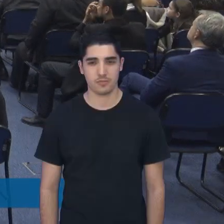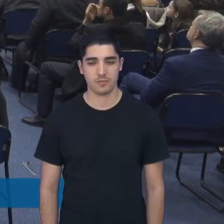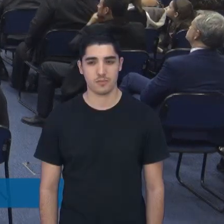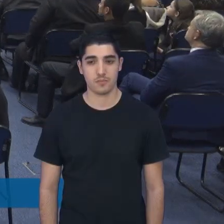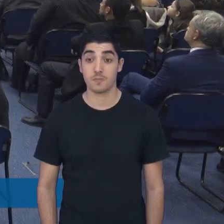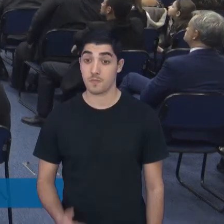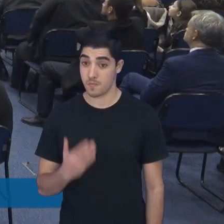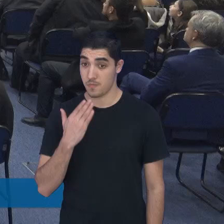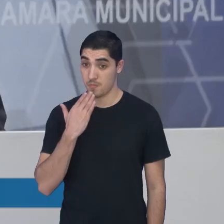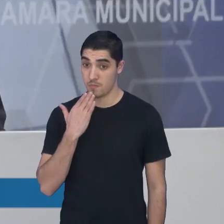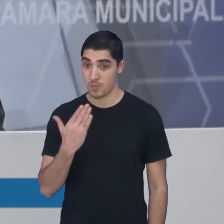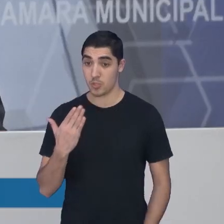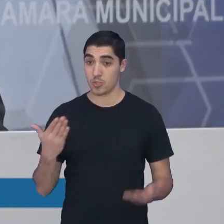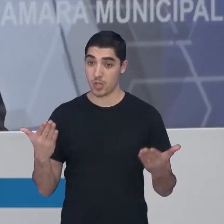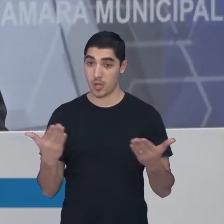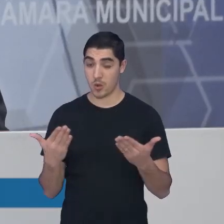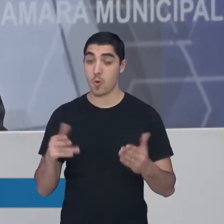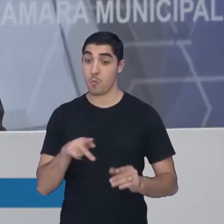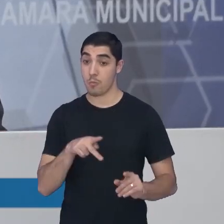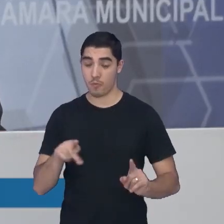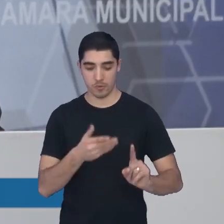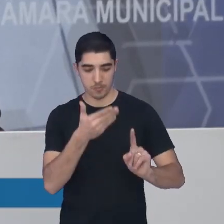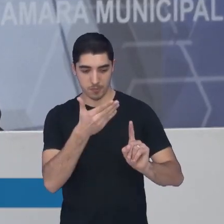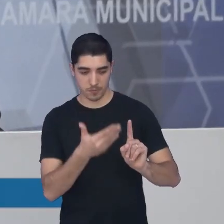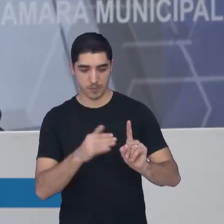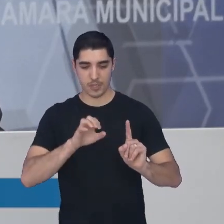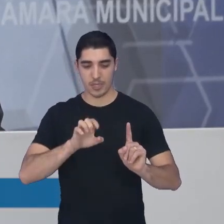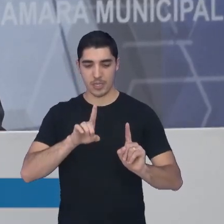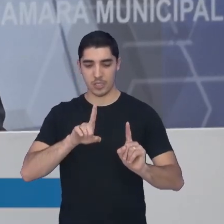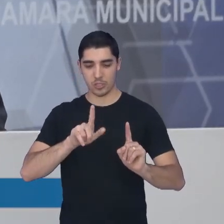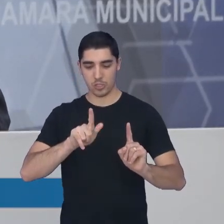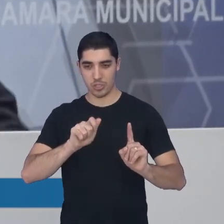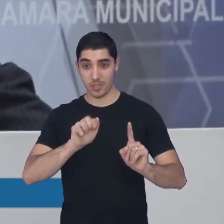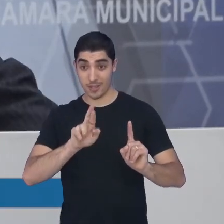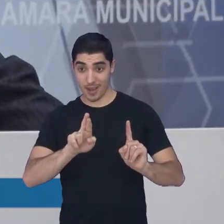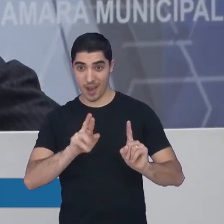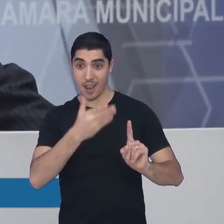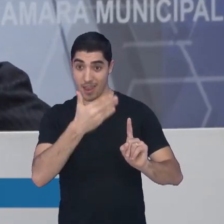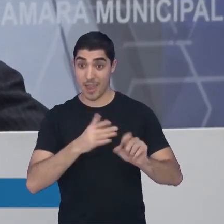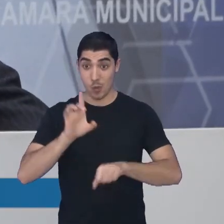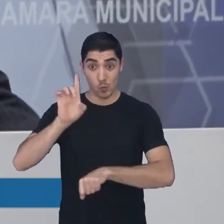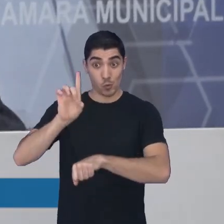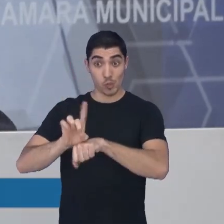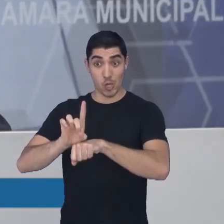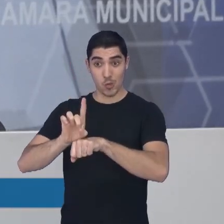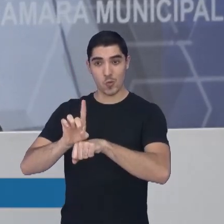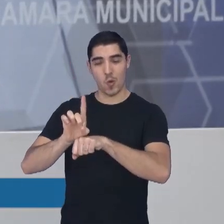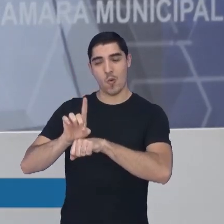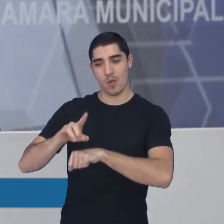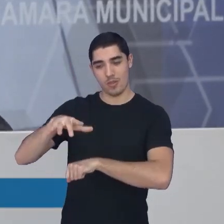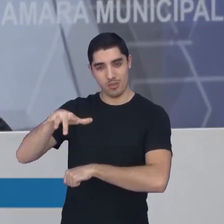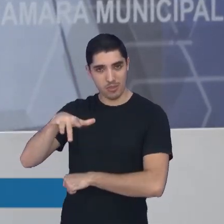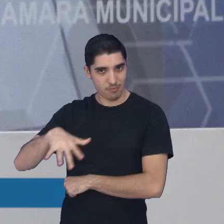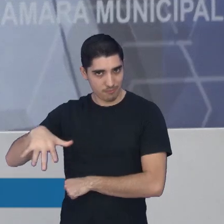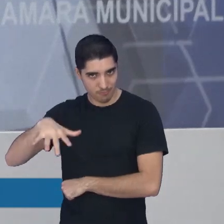Convidamos agora para se manifestar o professor doutor Edgar Solano, diretor da Faculdade de Direito da